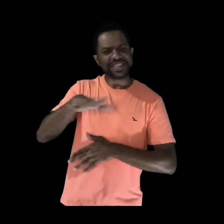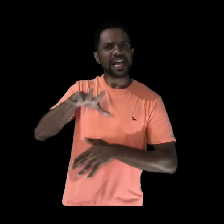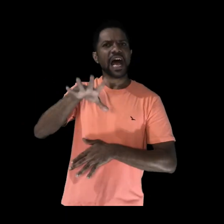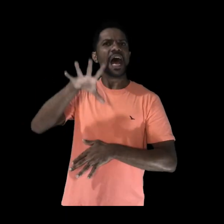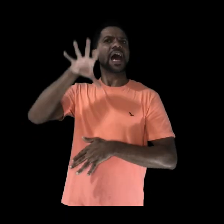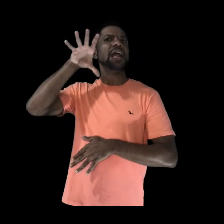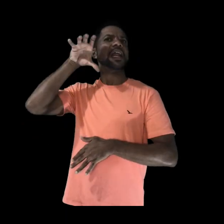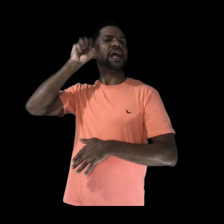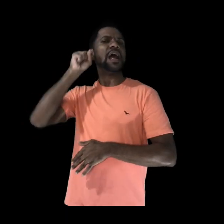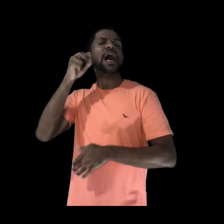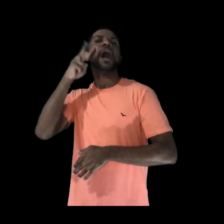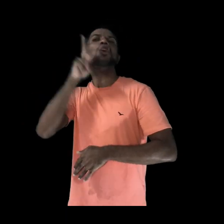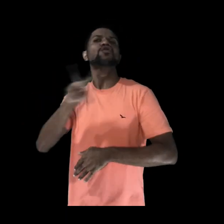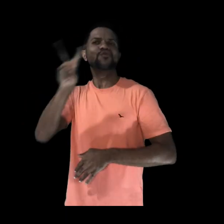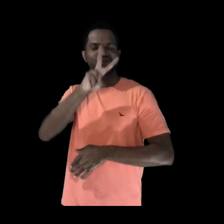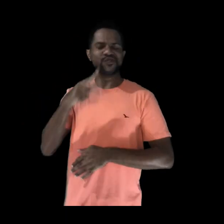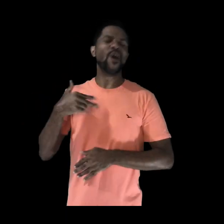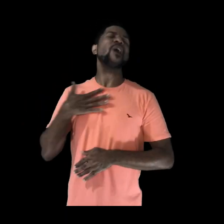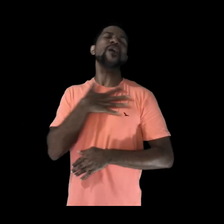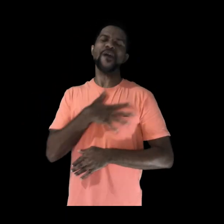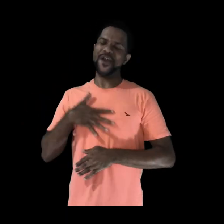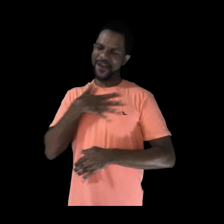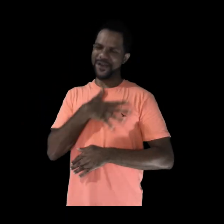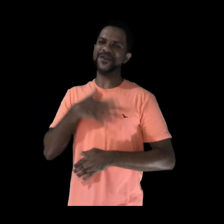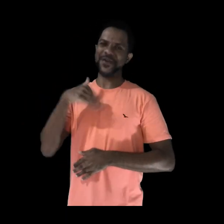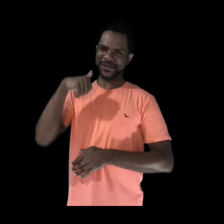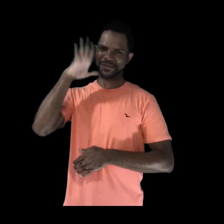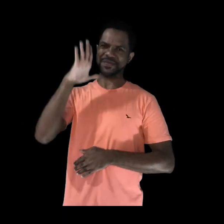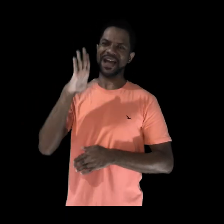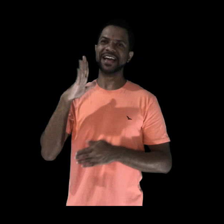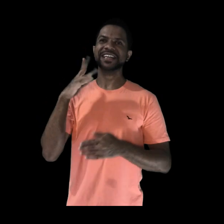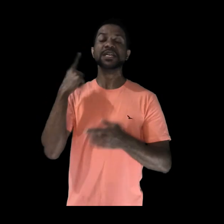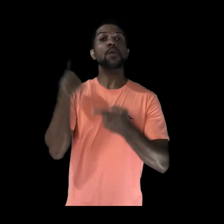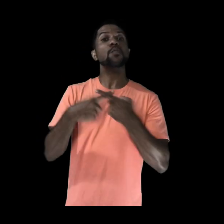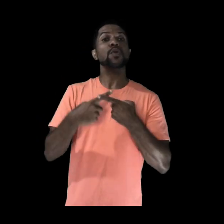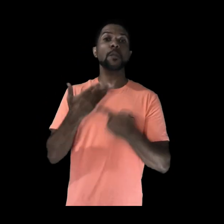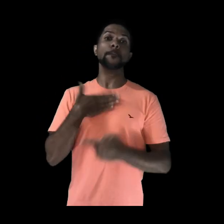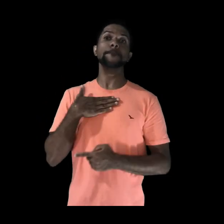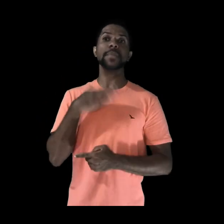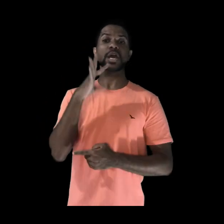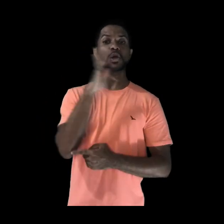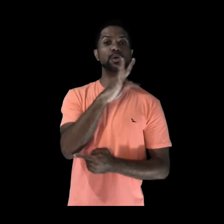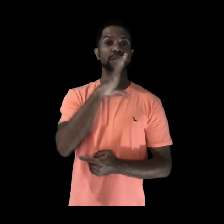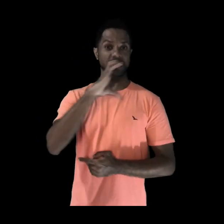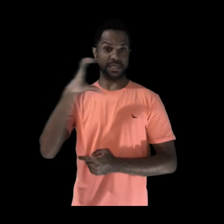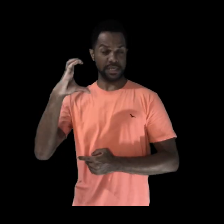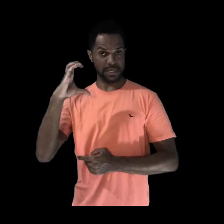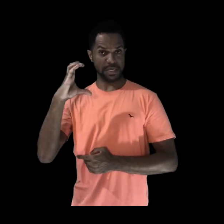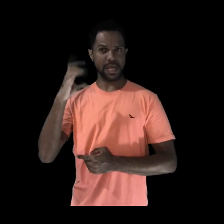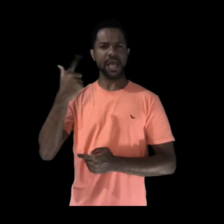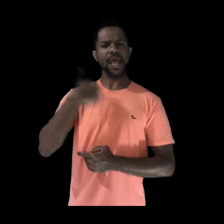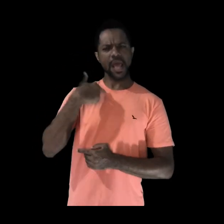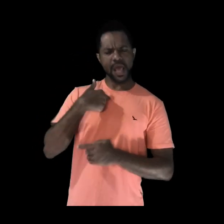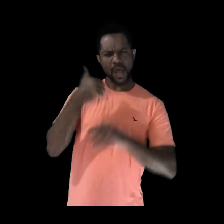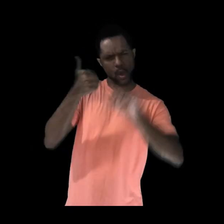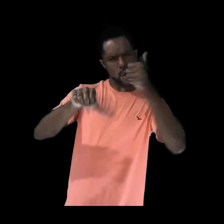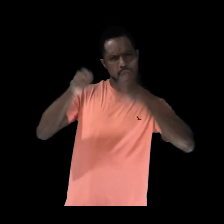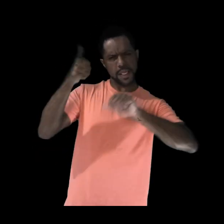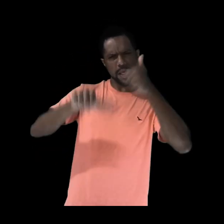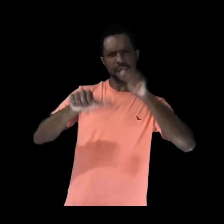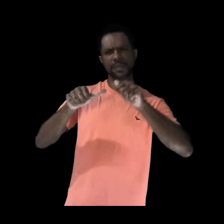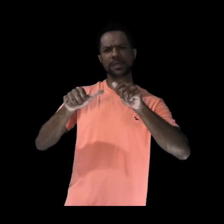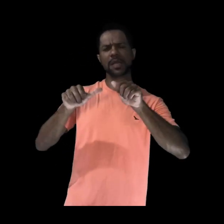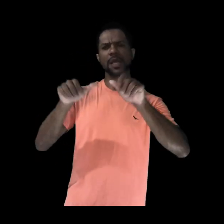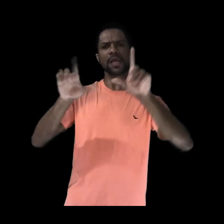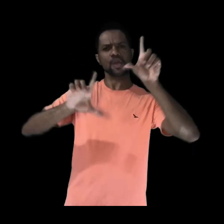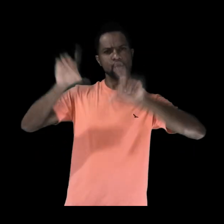Essa área do audiovisual, para mim, é a melhor área que tem. Eu sou muito fascinado por ela. Porque no meu TCC, no meu trabalho de graduação, eu